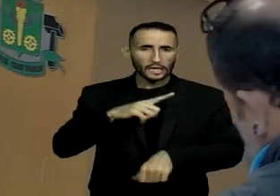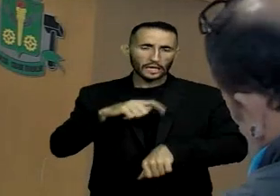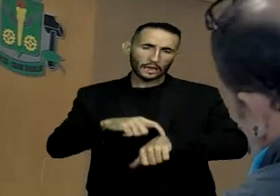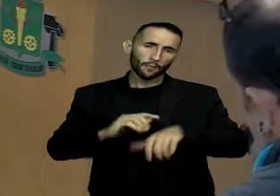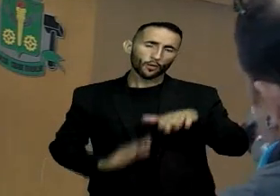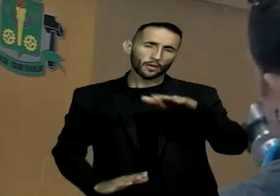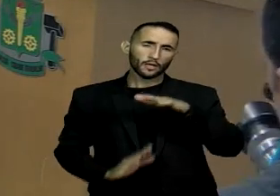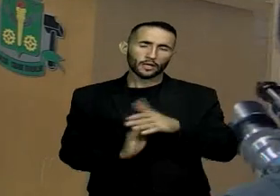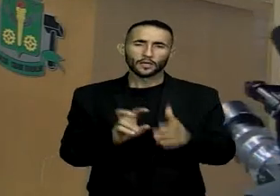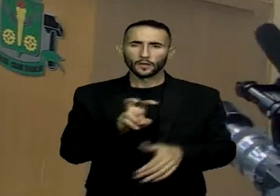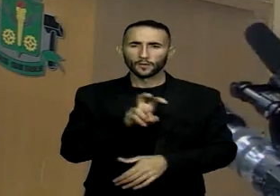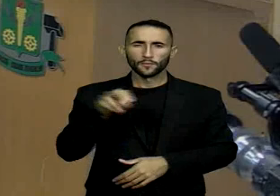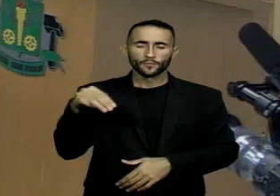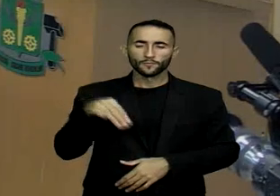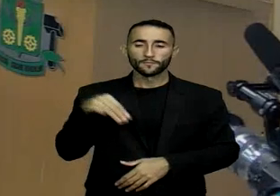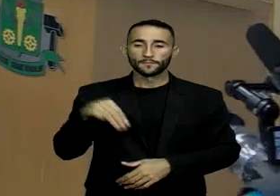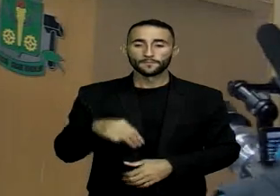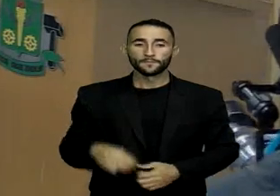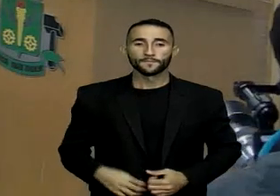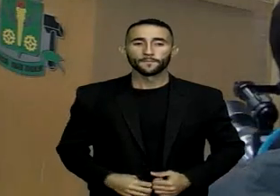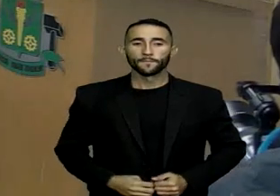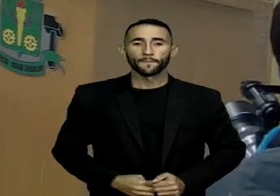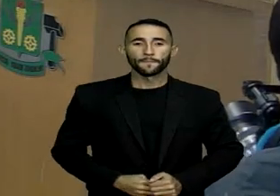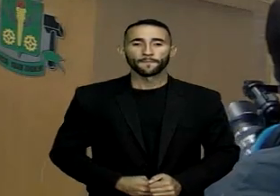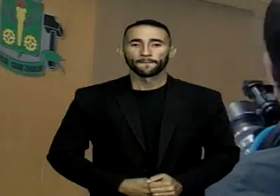dispõe de 5 minutos.